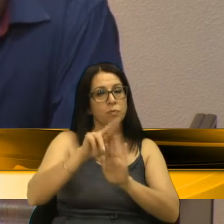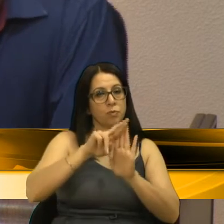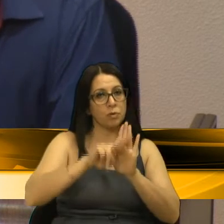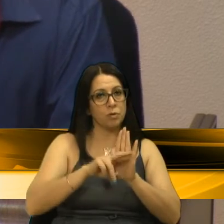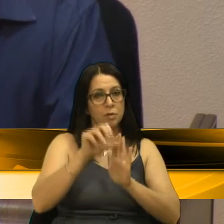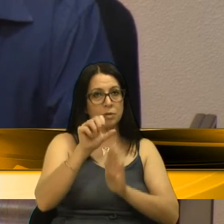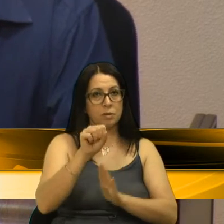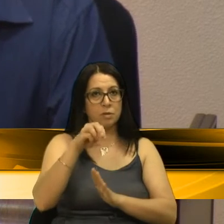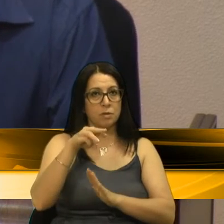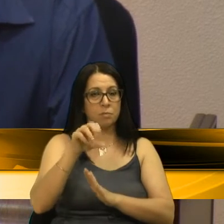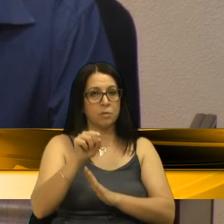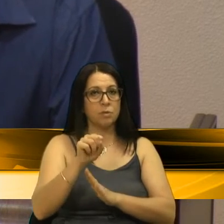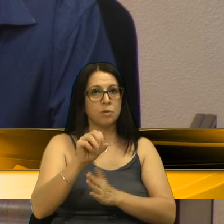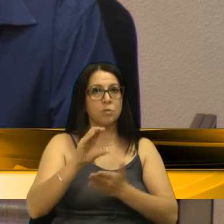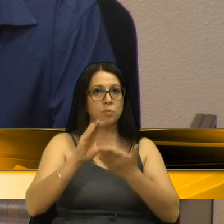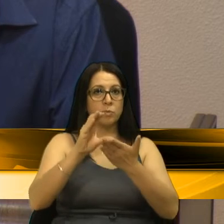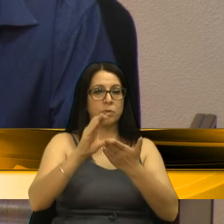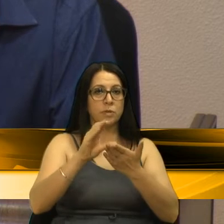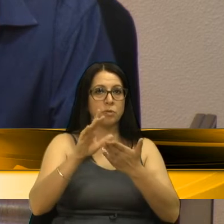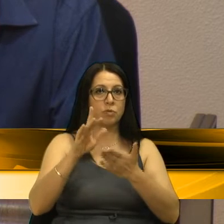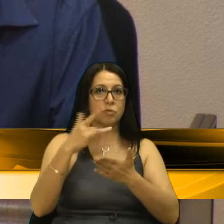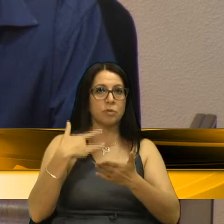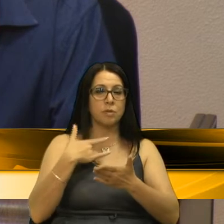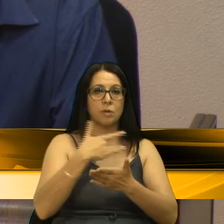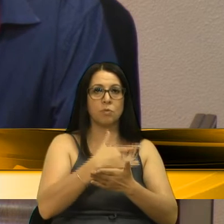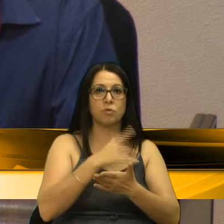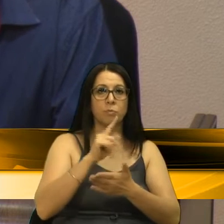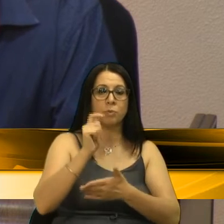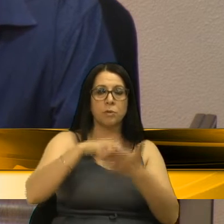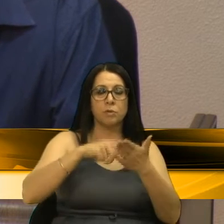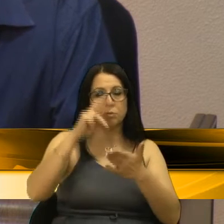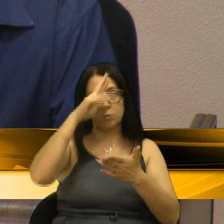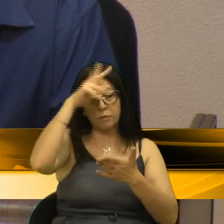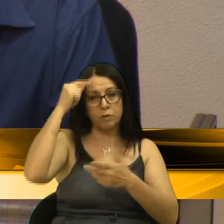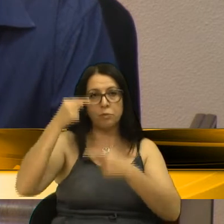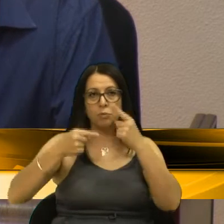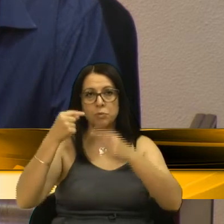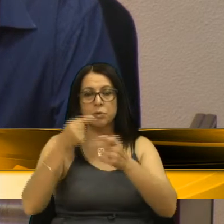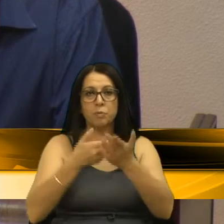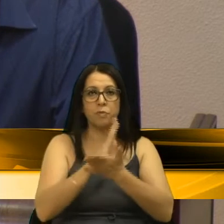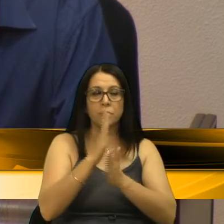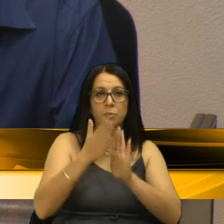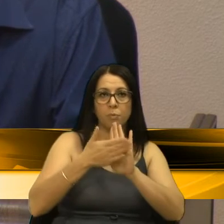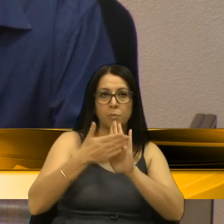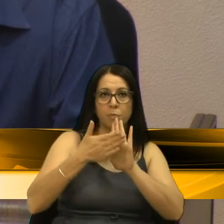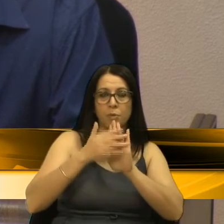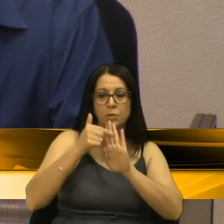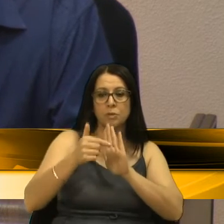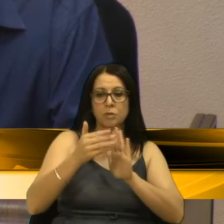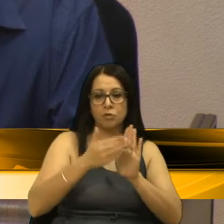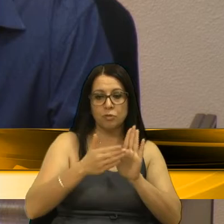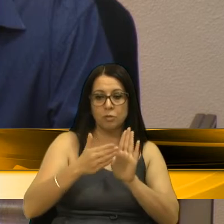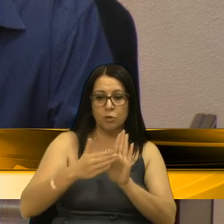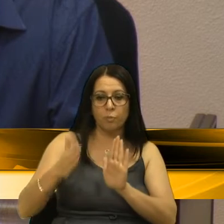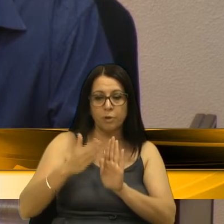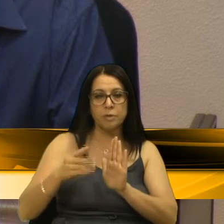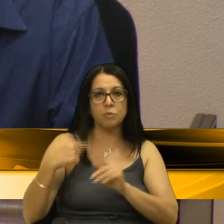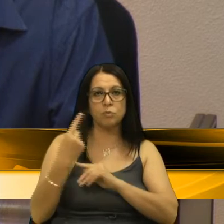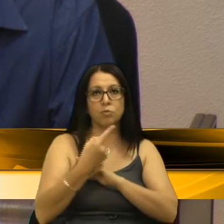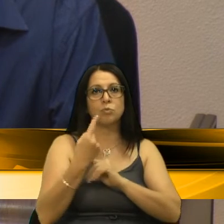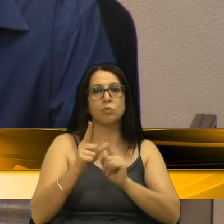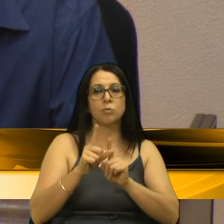e os conselheiros locais de saúde para homologação do prefeito. 10. Discutir, elaborar e aprovar propostas de operacionalização das diretrizes aprovadas pelas